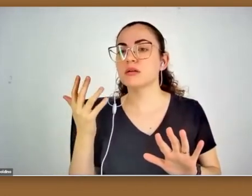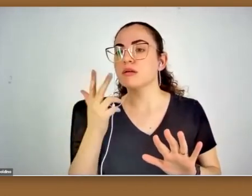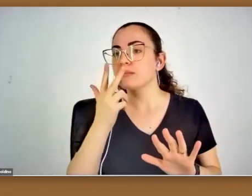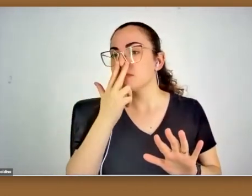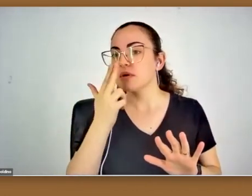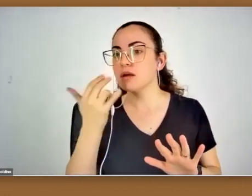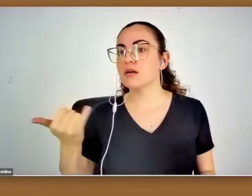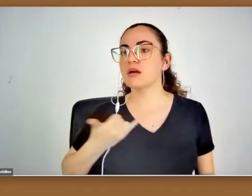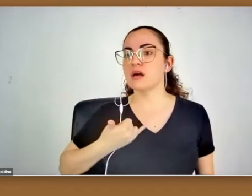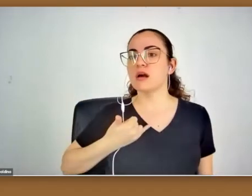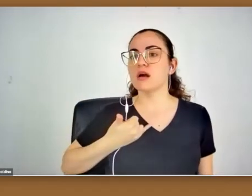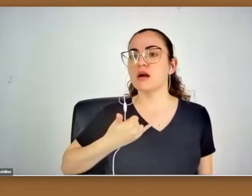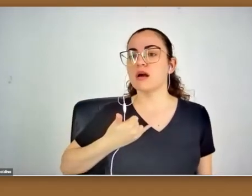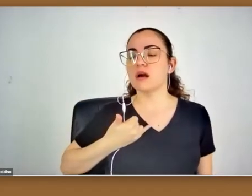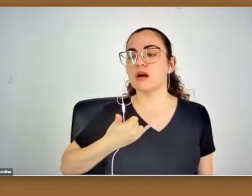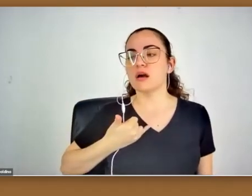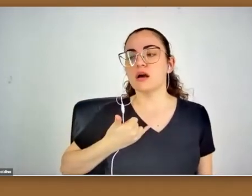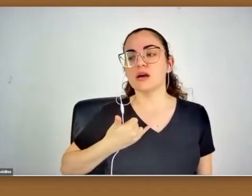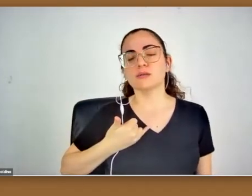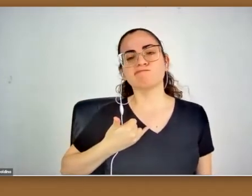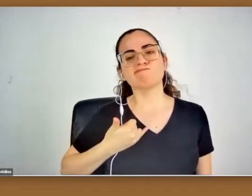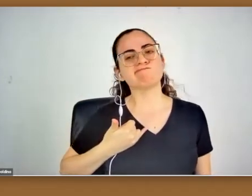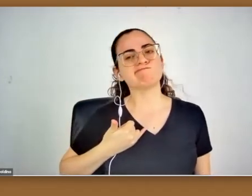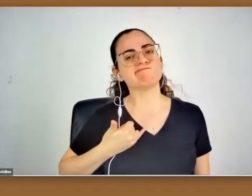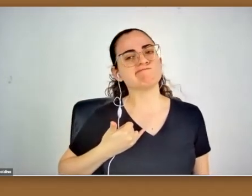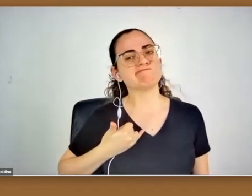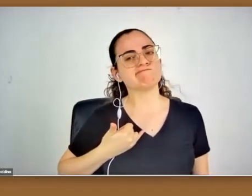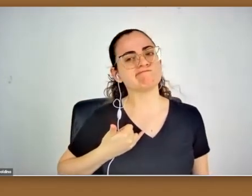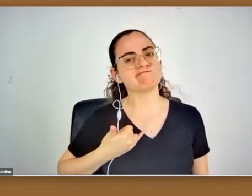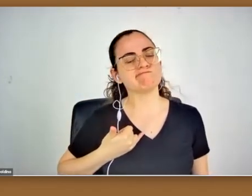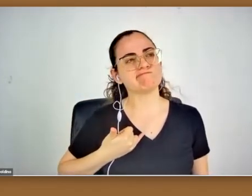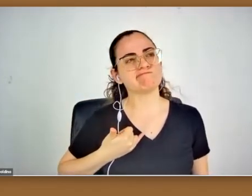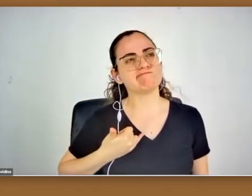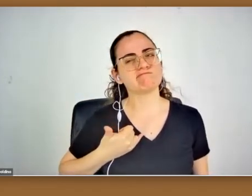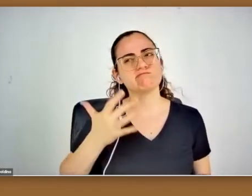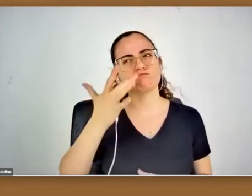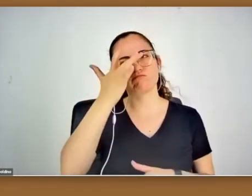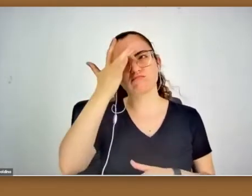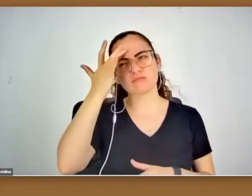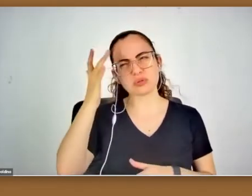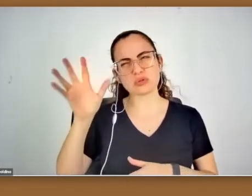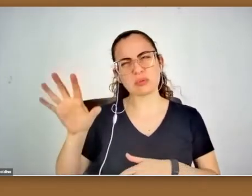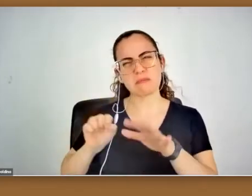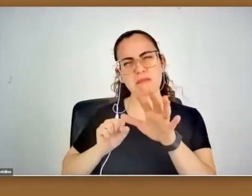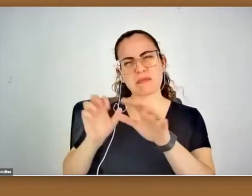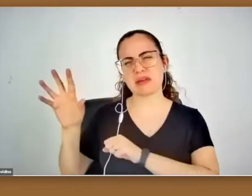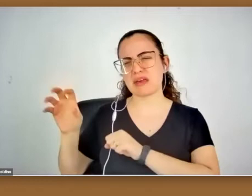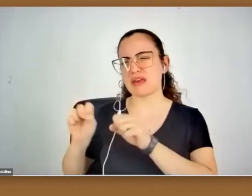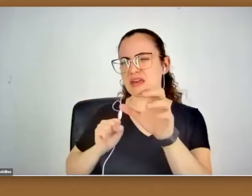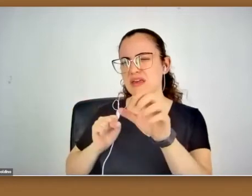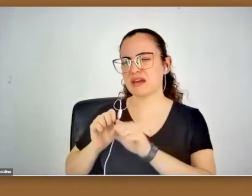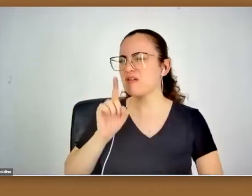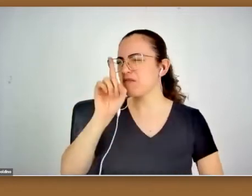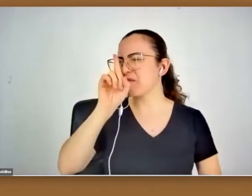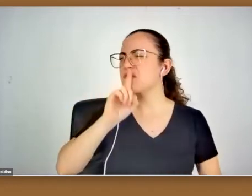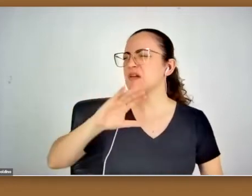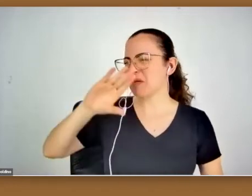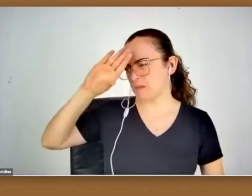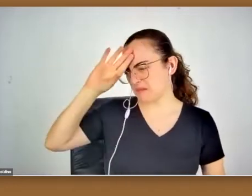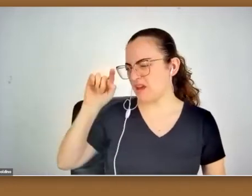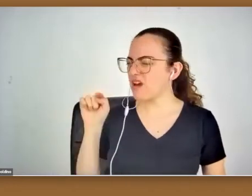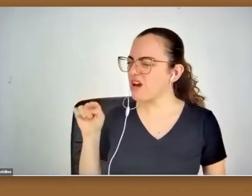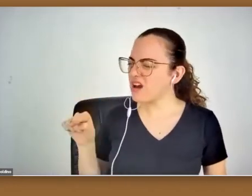fica muito atento, porque pode começar a surgir casos em humanos. Né? Então, às vezes, se a gente tivesse prestado atenção